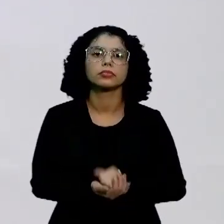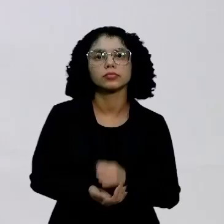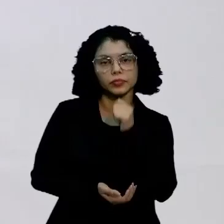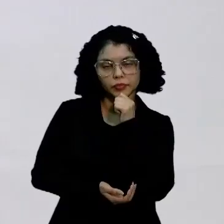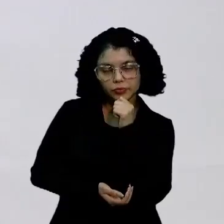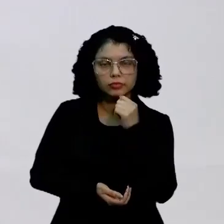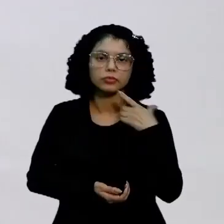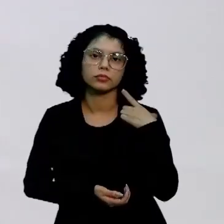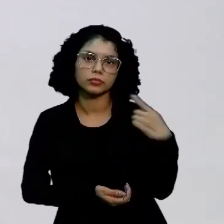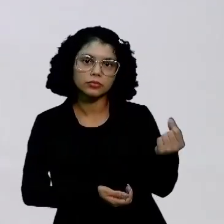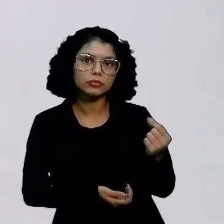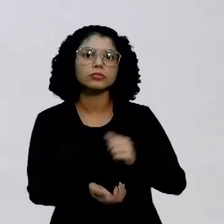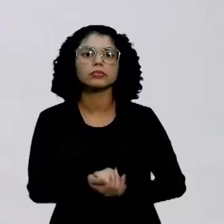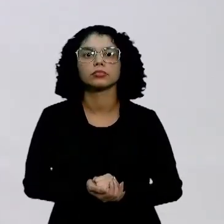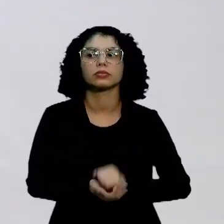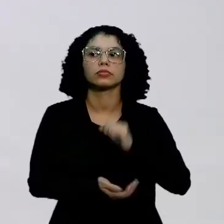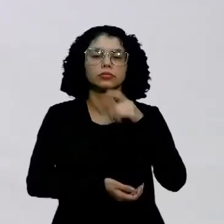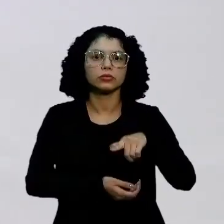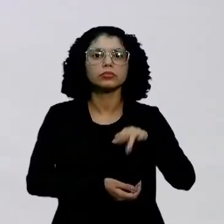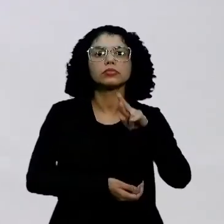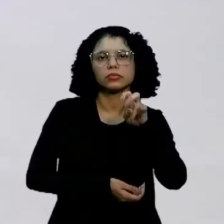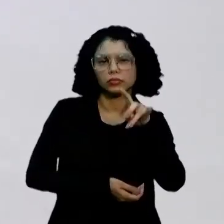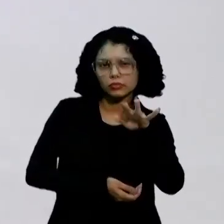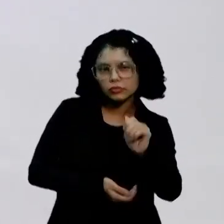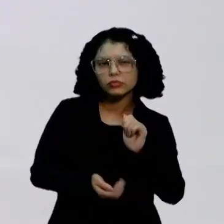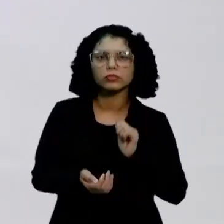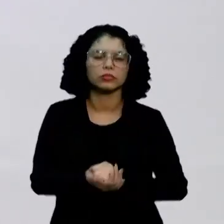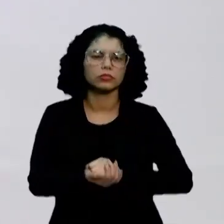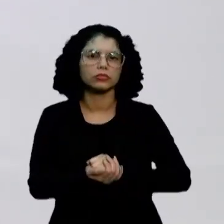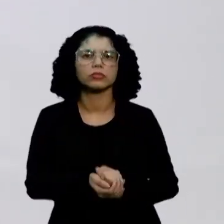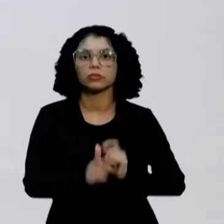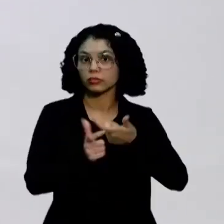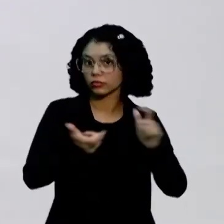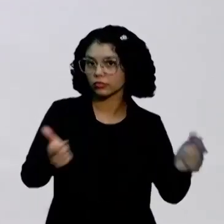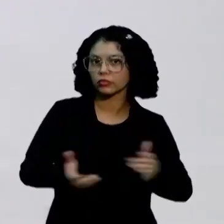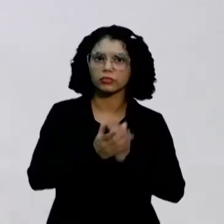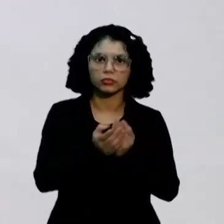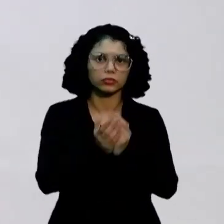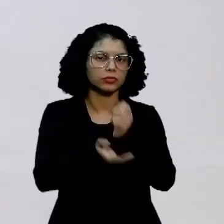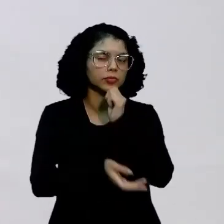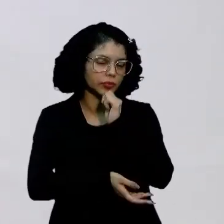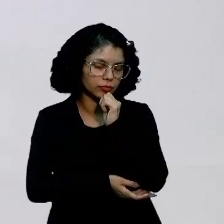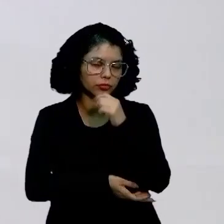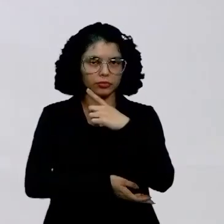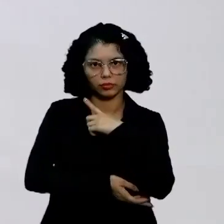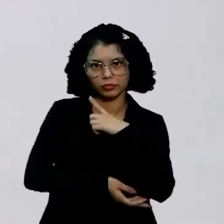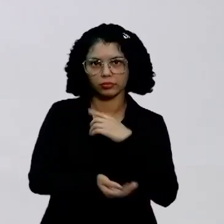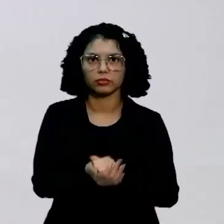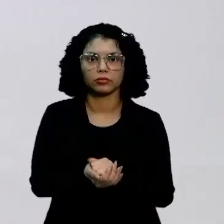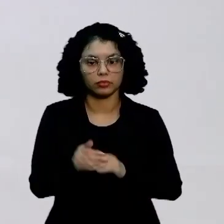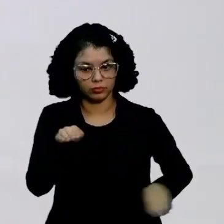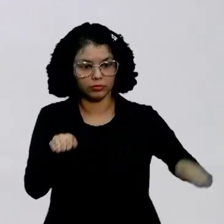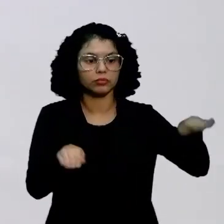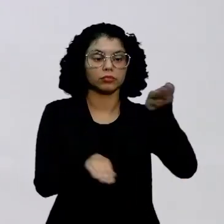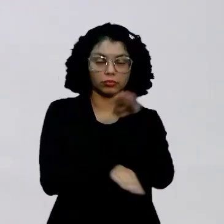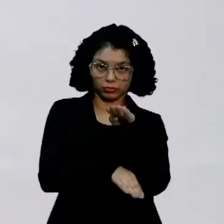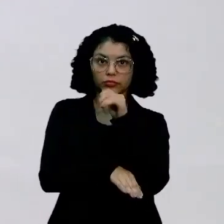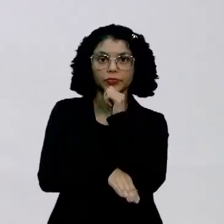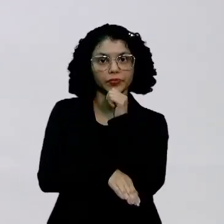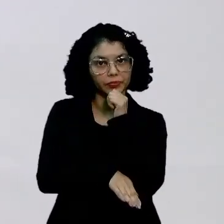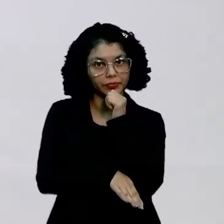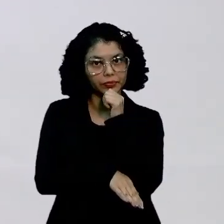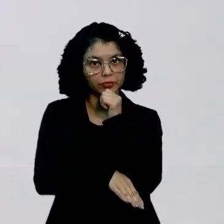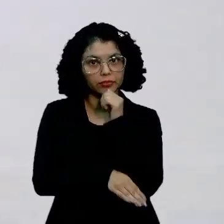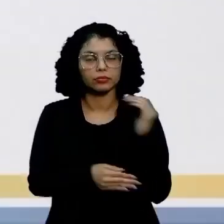gente sai ali do quinhentismo, de 1500, das grandes navegações. A gente tem um salto histórico para então